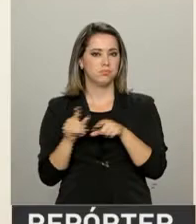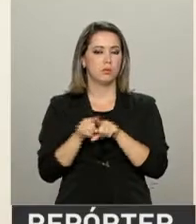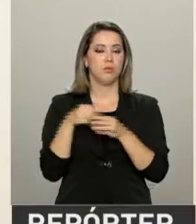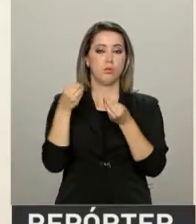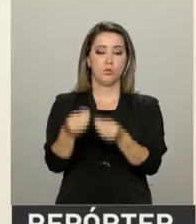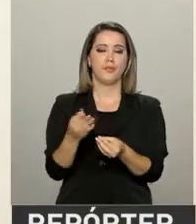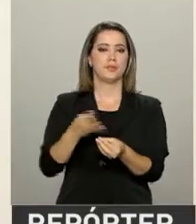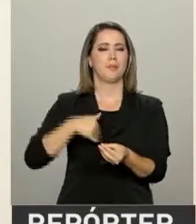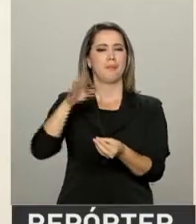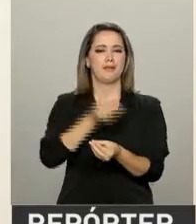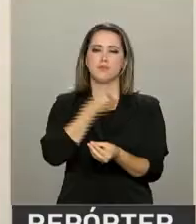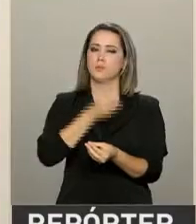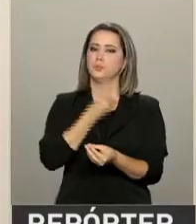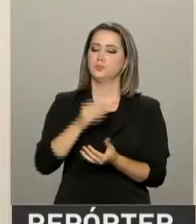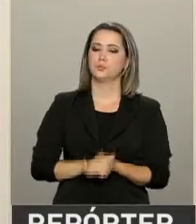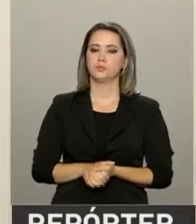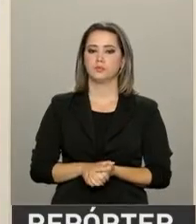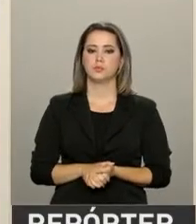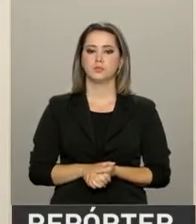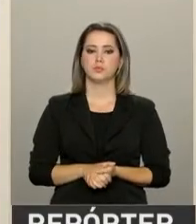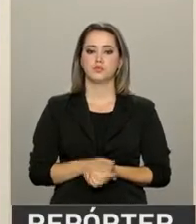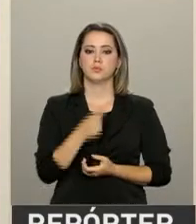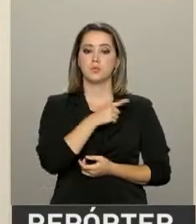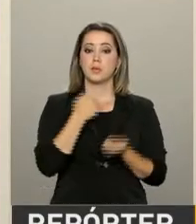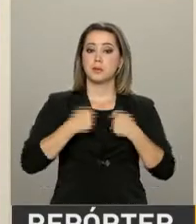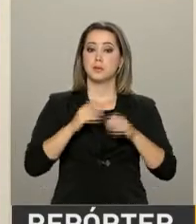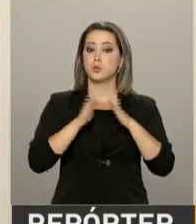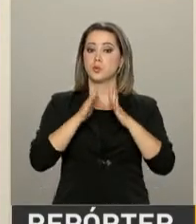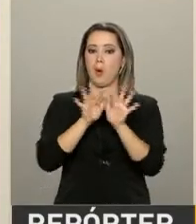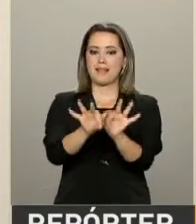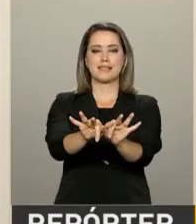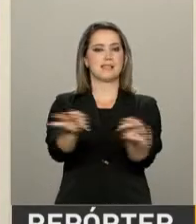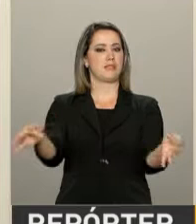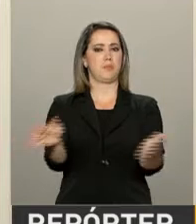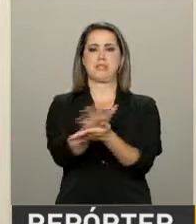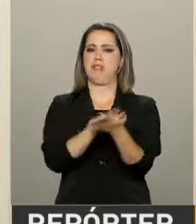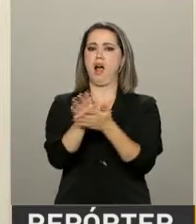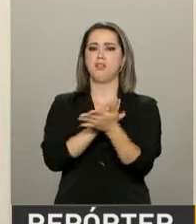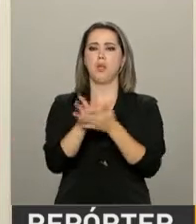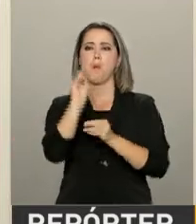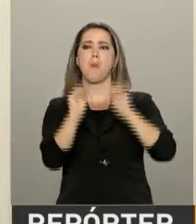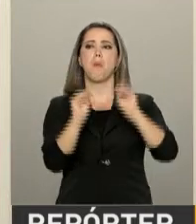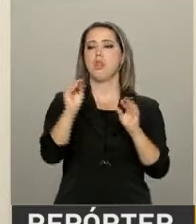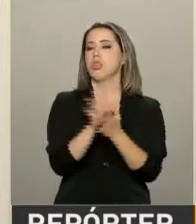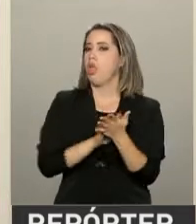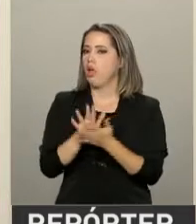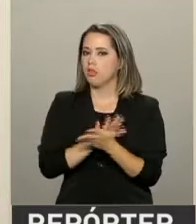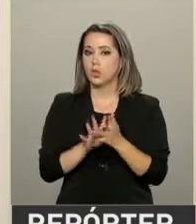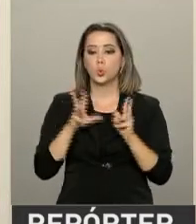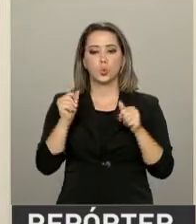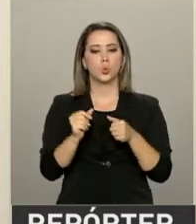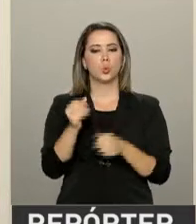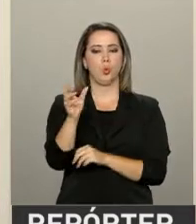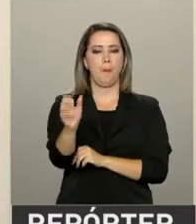oferecer ao paciente mais qualidade de vida. Você tem que ter uma casa pelada, uma casa sem quase nada, né? Nada de bicho pelúcia, tudo que vai